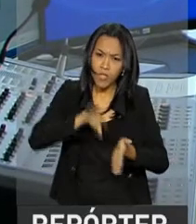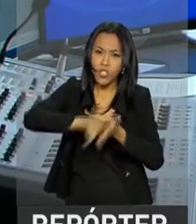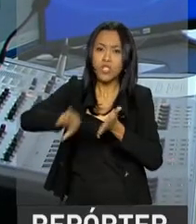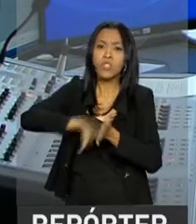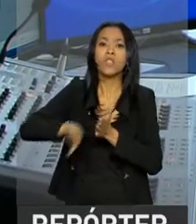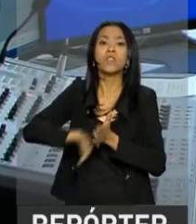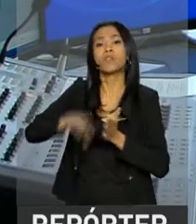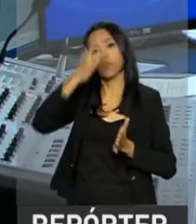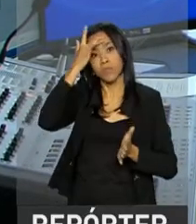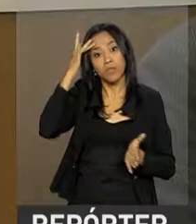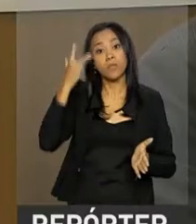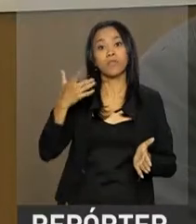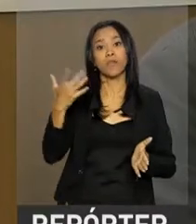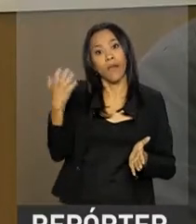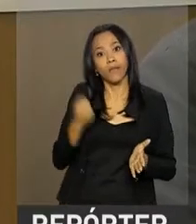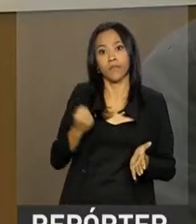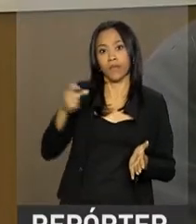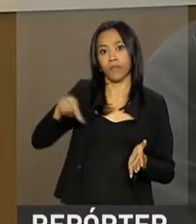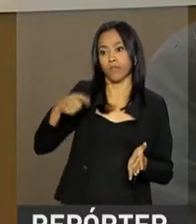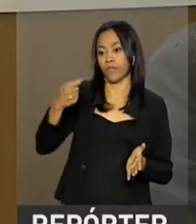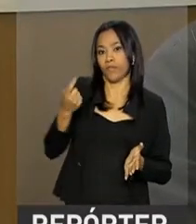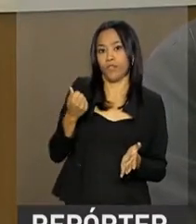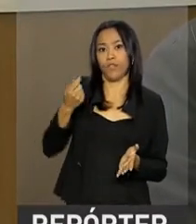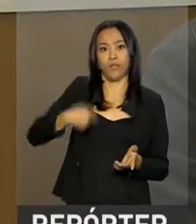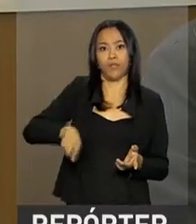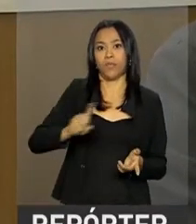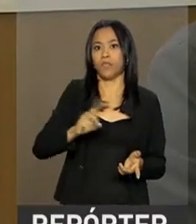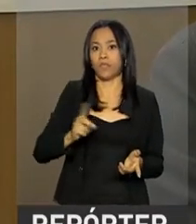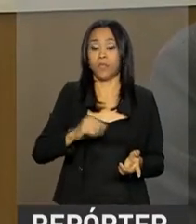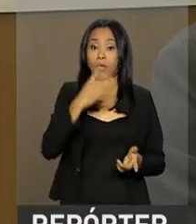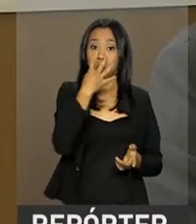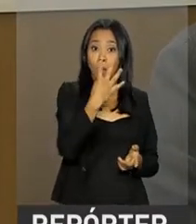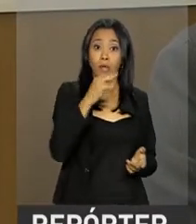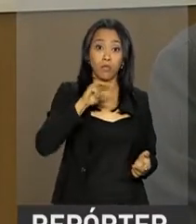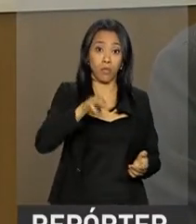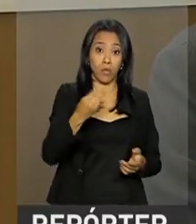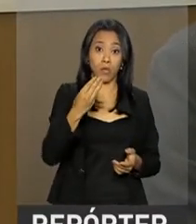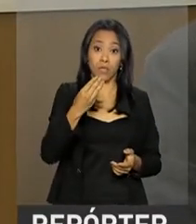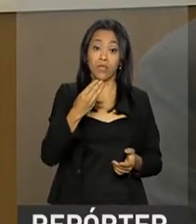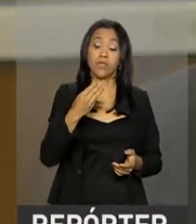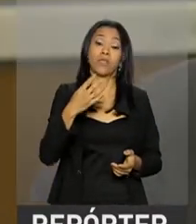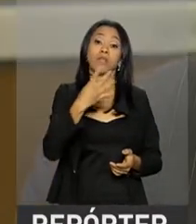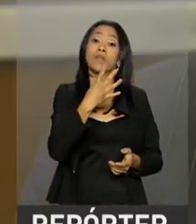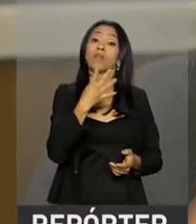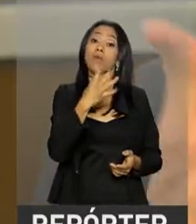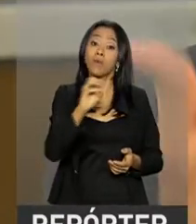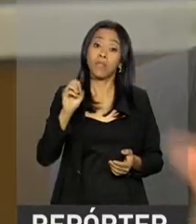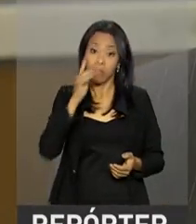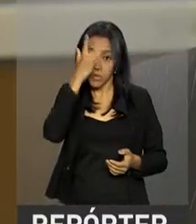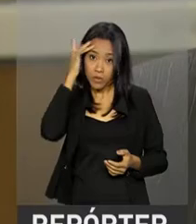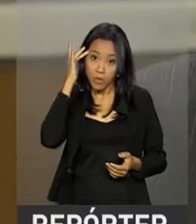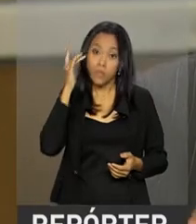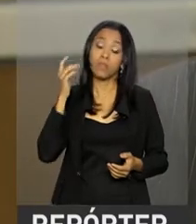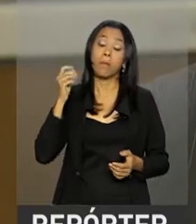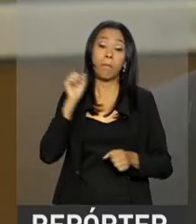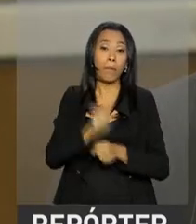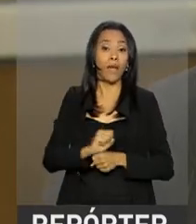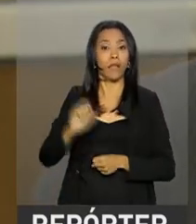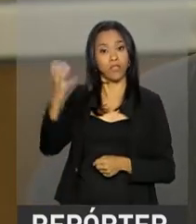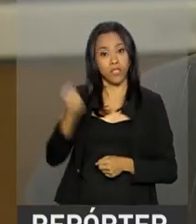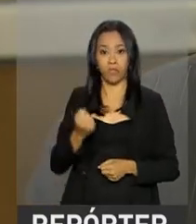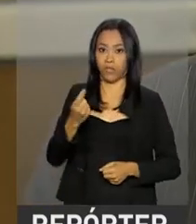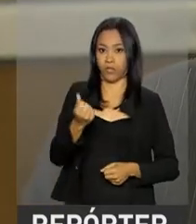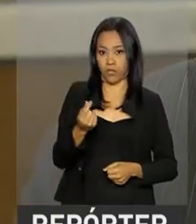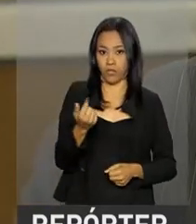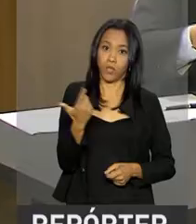de quem recebe o benefício 4 milhões e 400 mil pessoas que não cumpriam os critérios básicos pararam de receber a bolsa outras